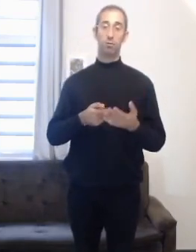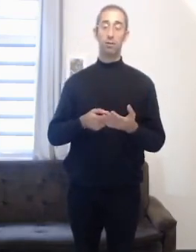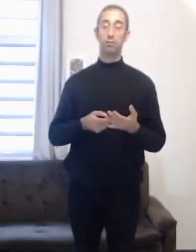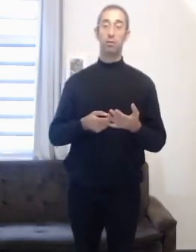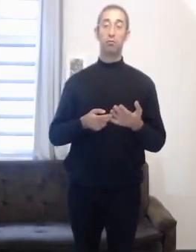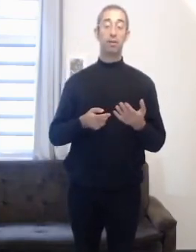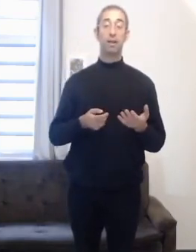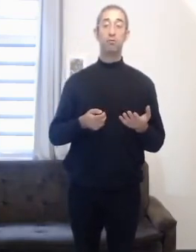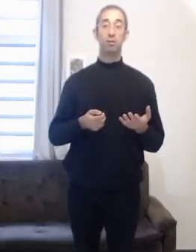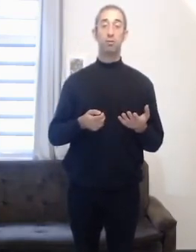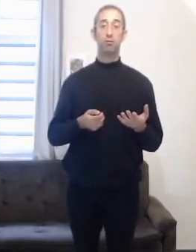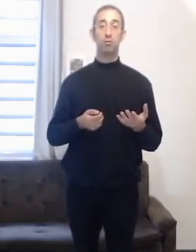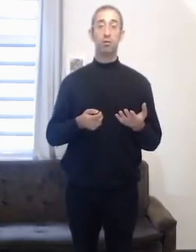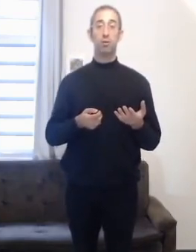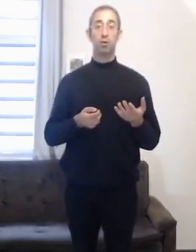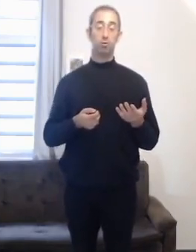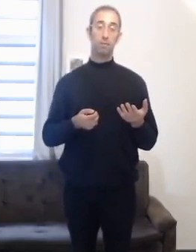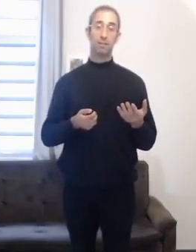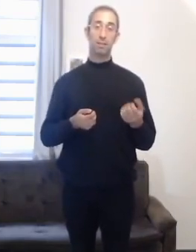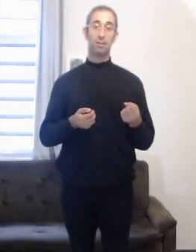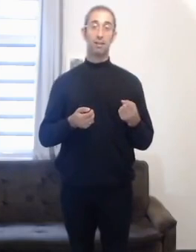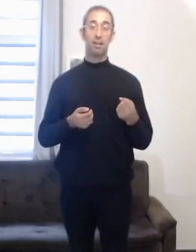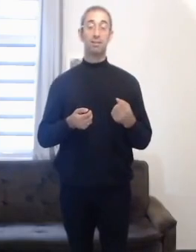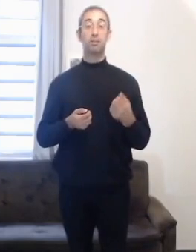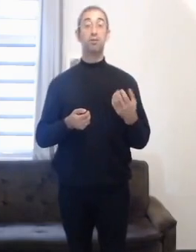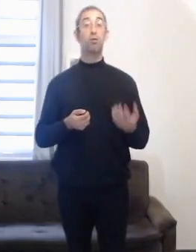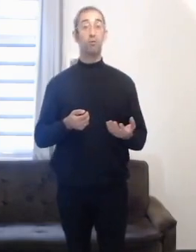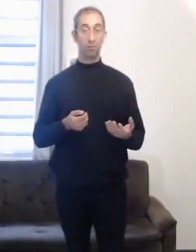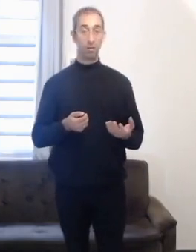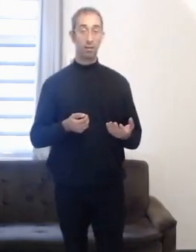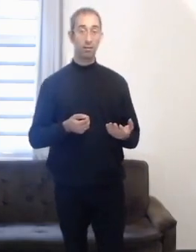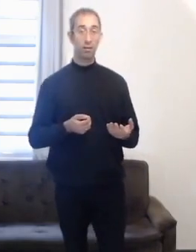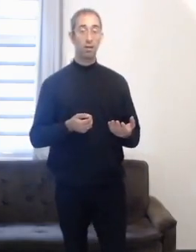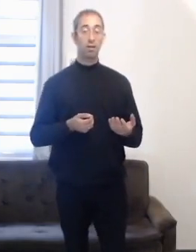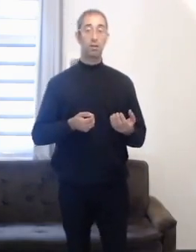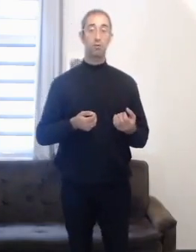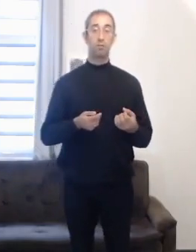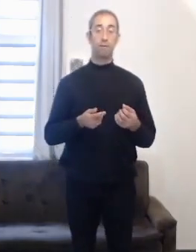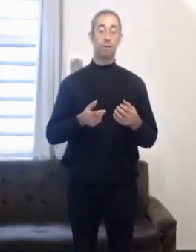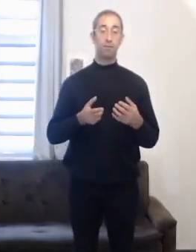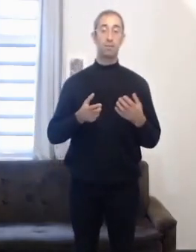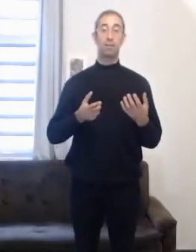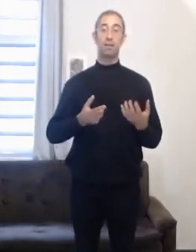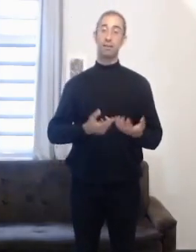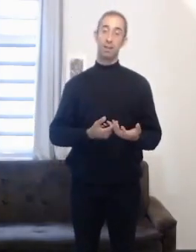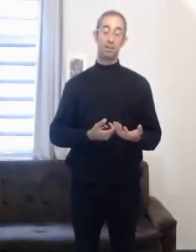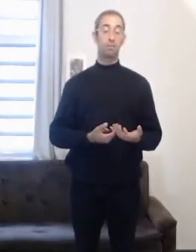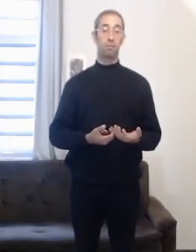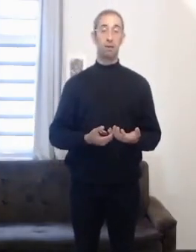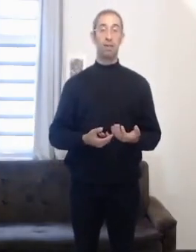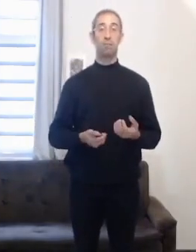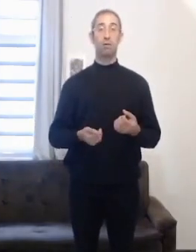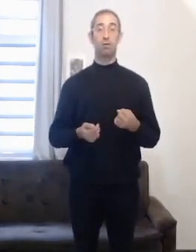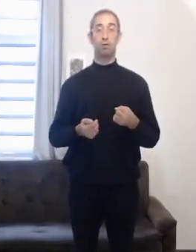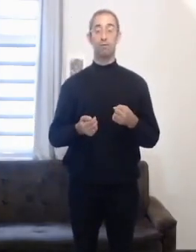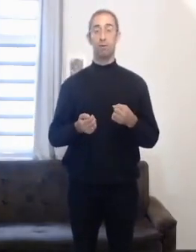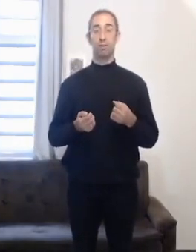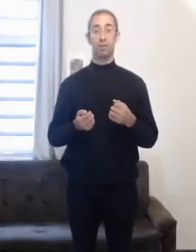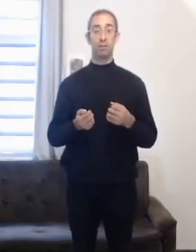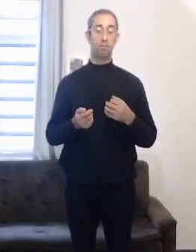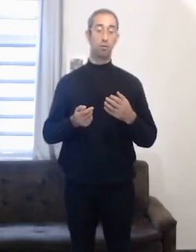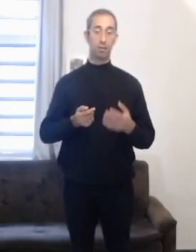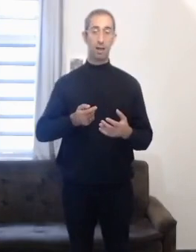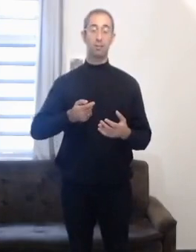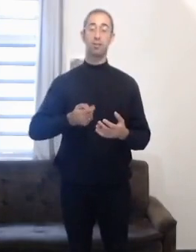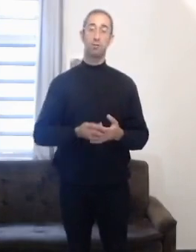já falou sobre isso. Então, o que que sua pesquisa vai trazer de novo, né? Tanto para a forma de entender esse problema, quanto a